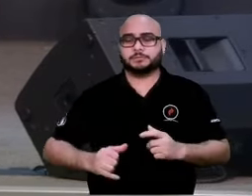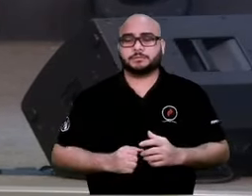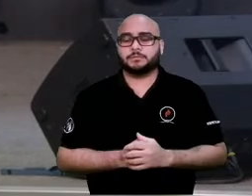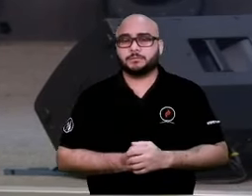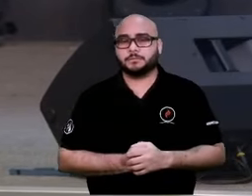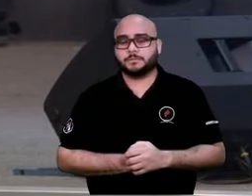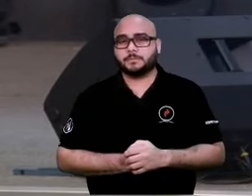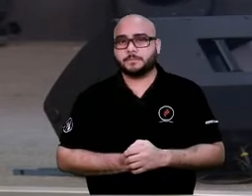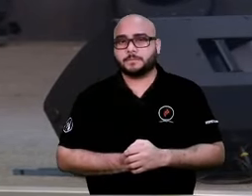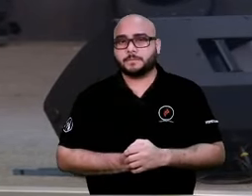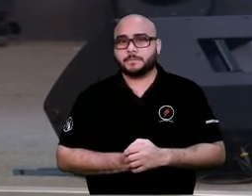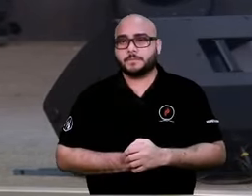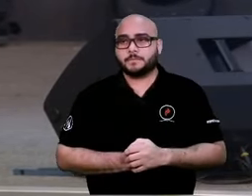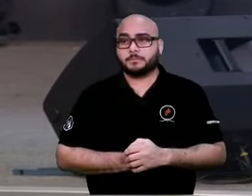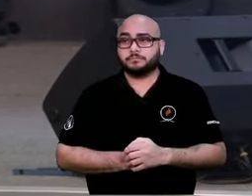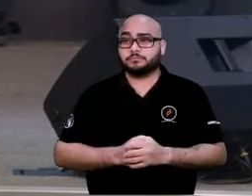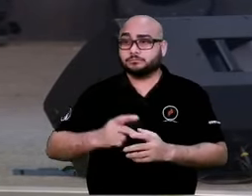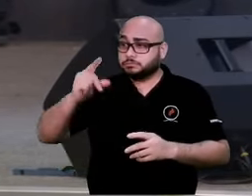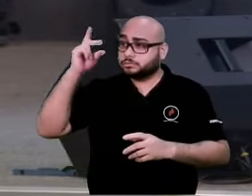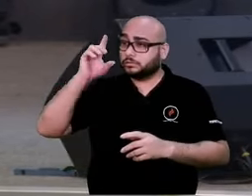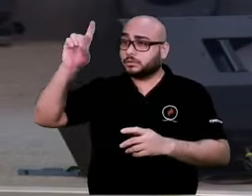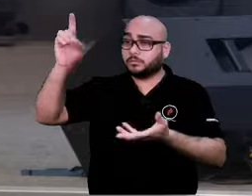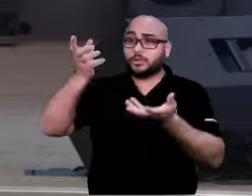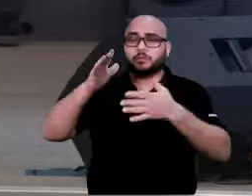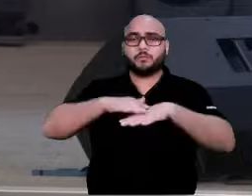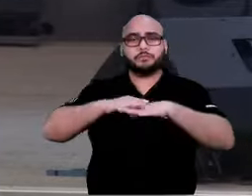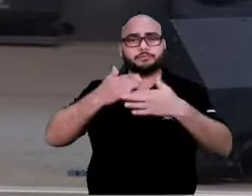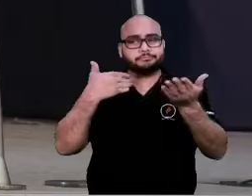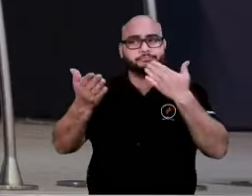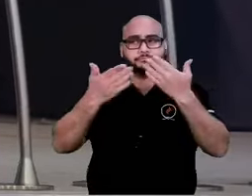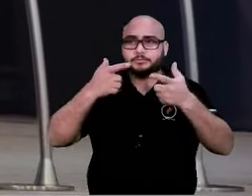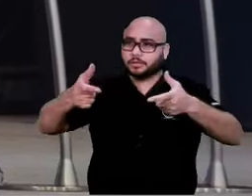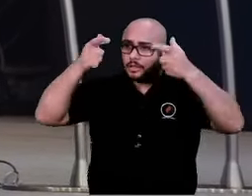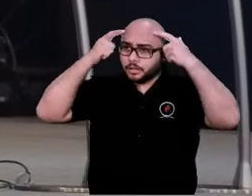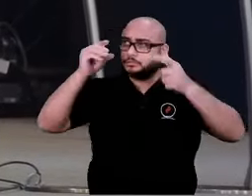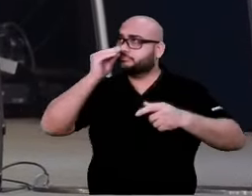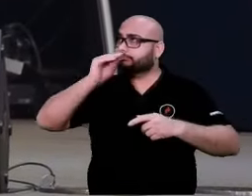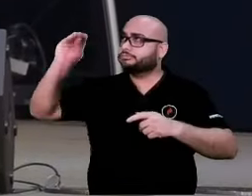Queria falar contigo, mas não me ouvia. Corre agora.